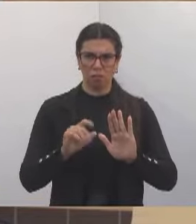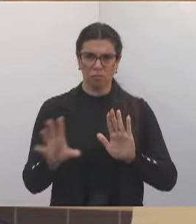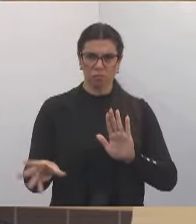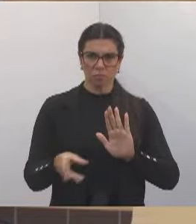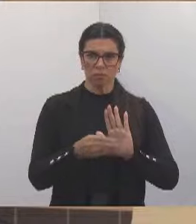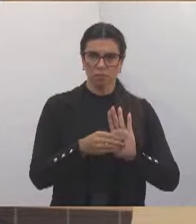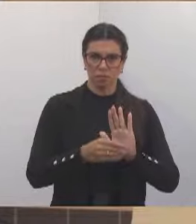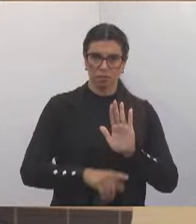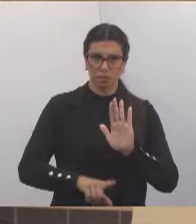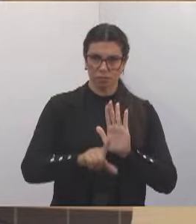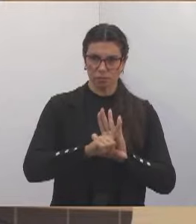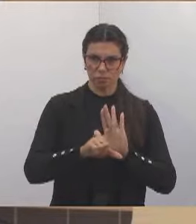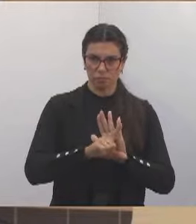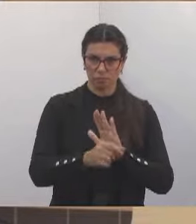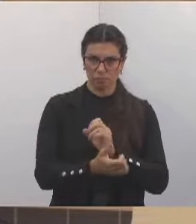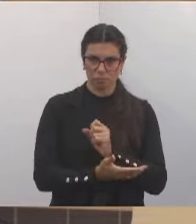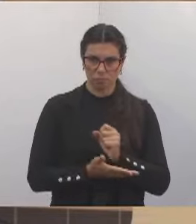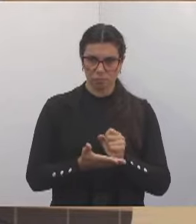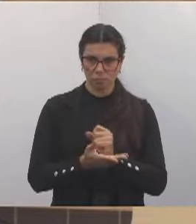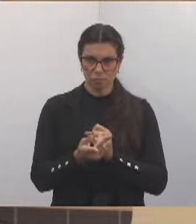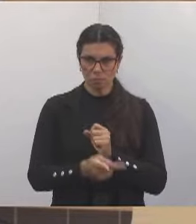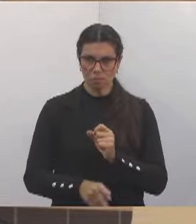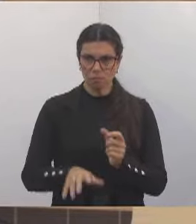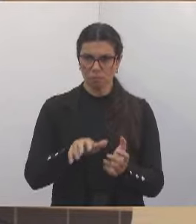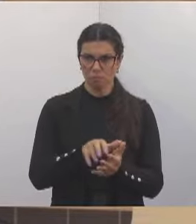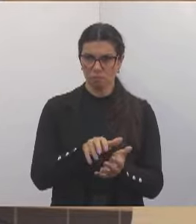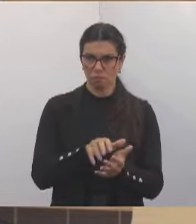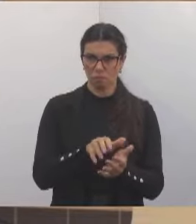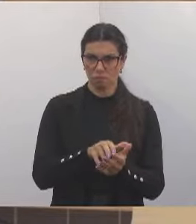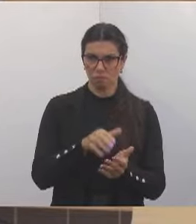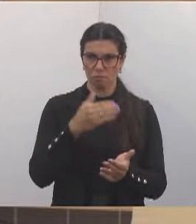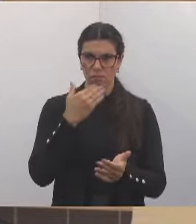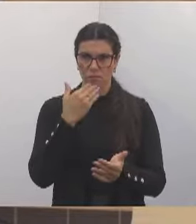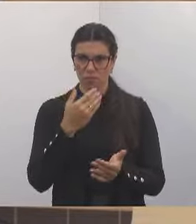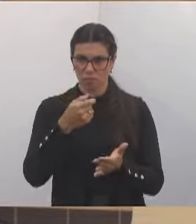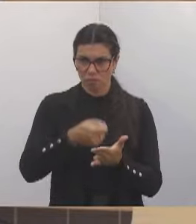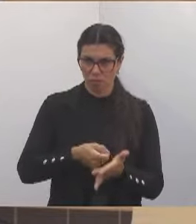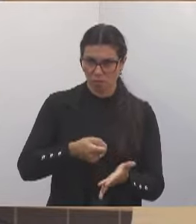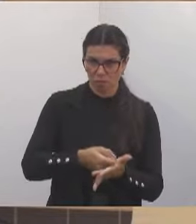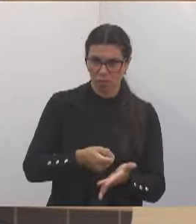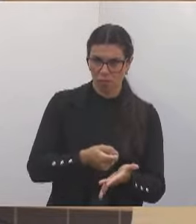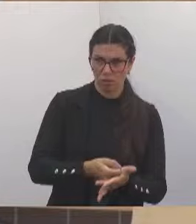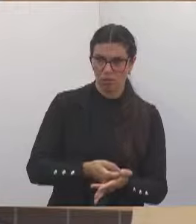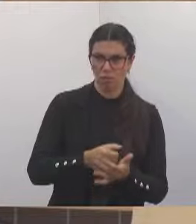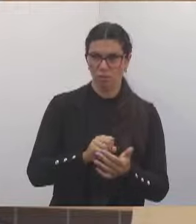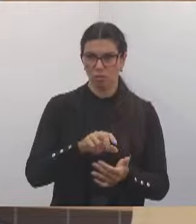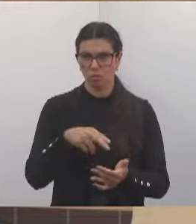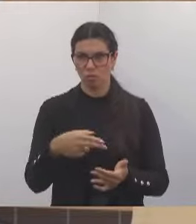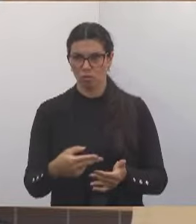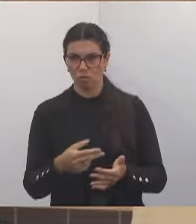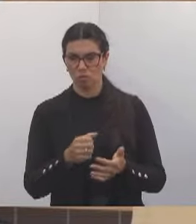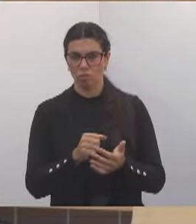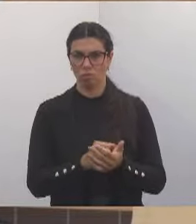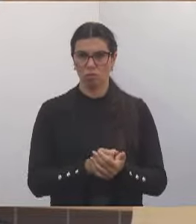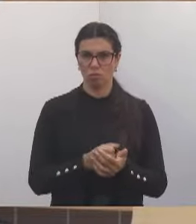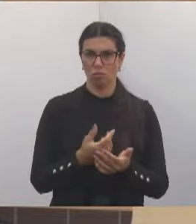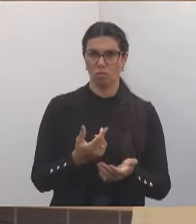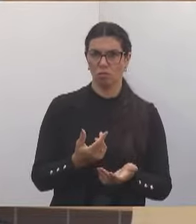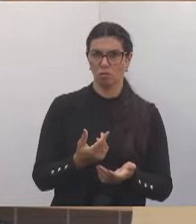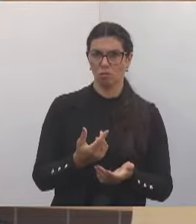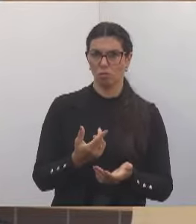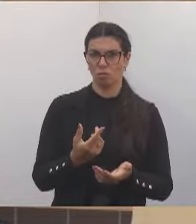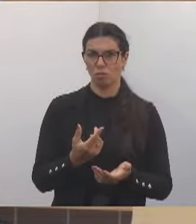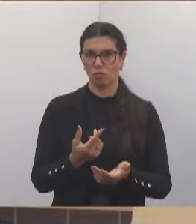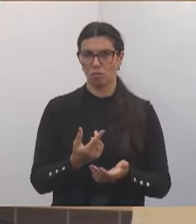do município que exigir, solicitar, receber ou reter o recebimento de parte da remuneração ou